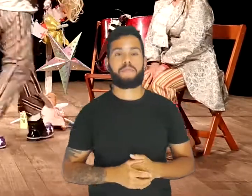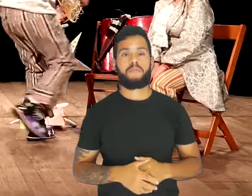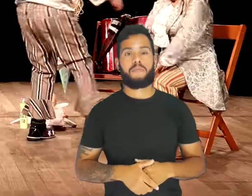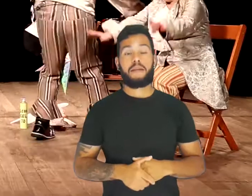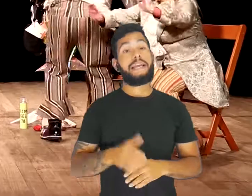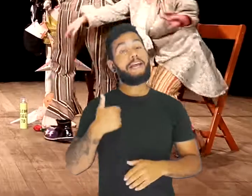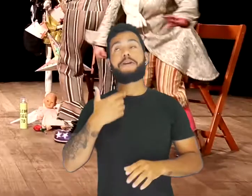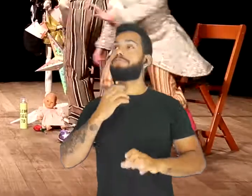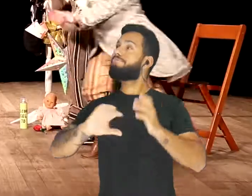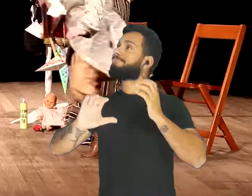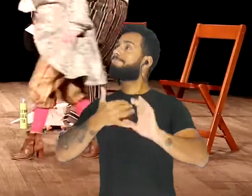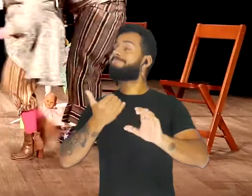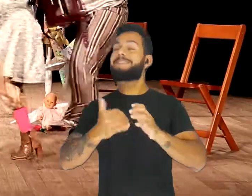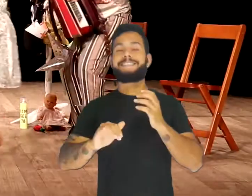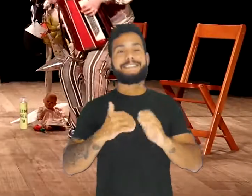uma música.